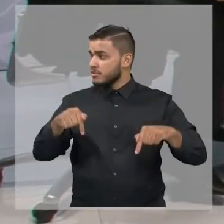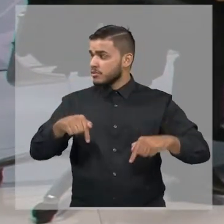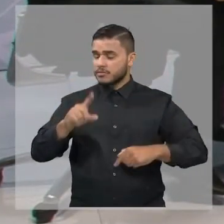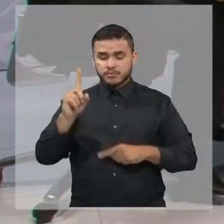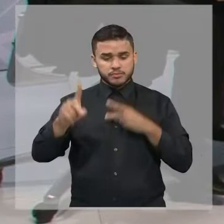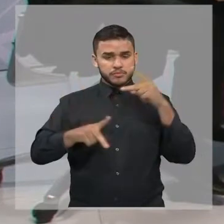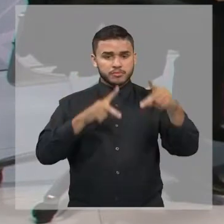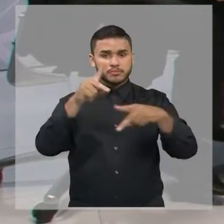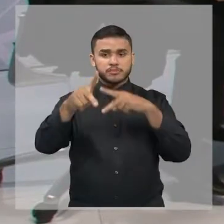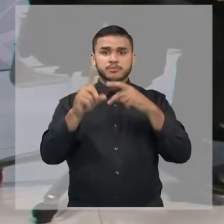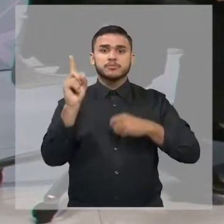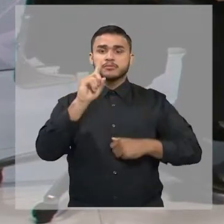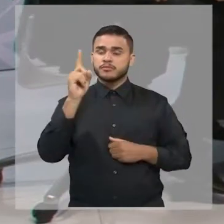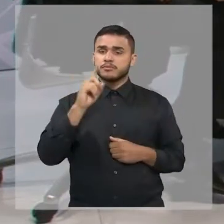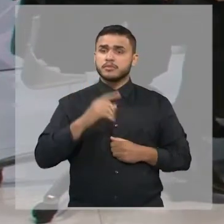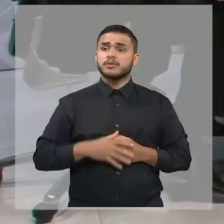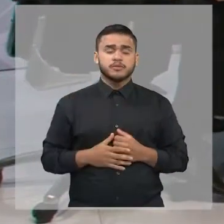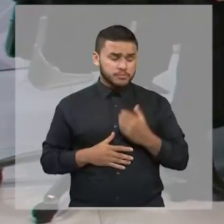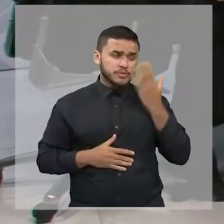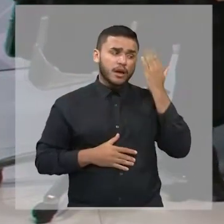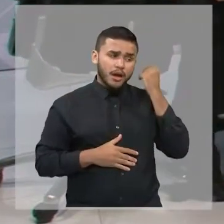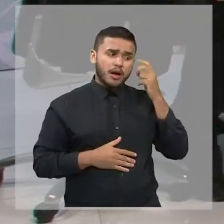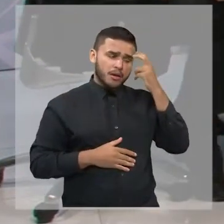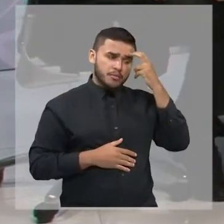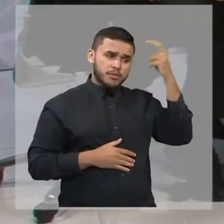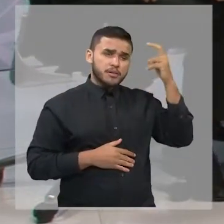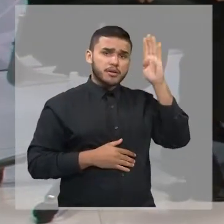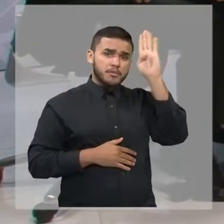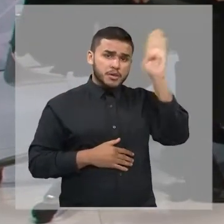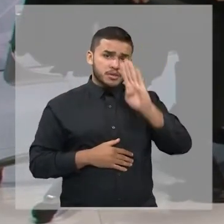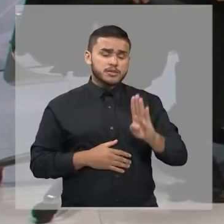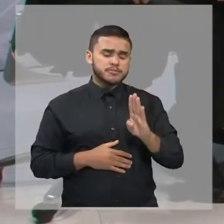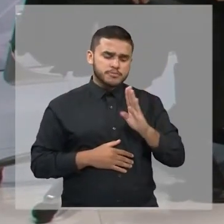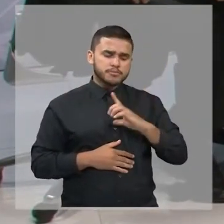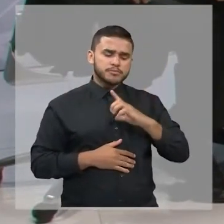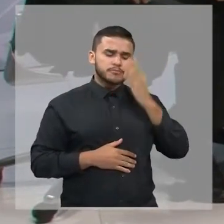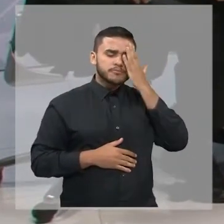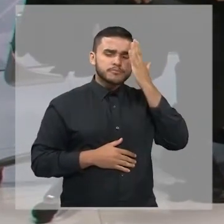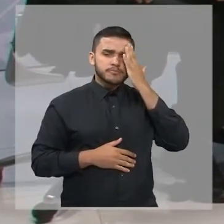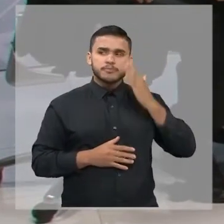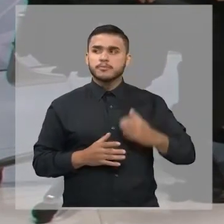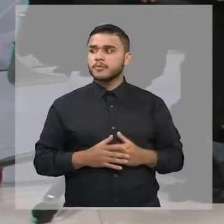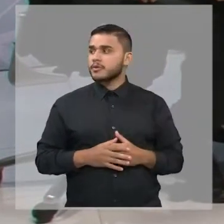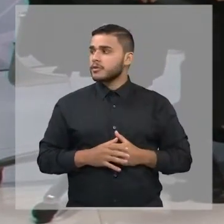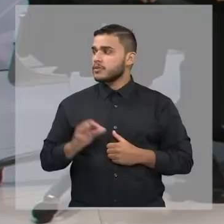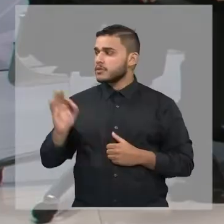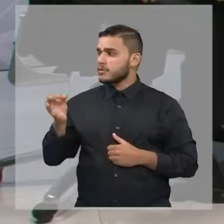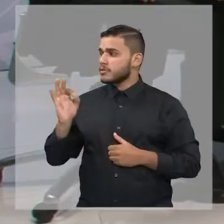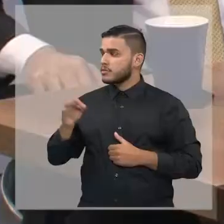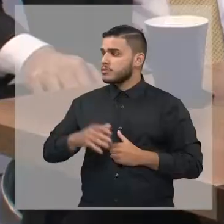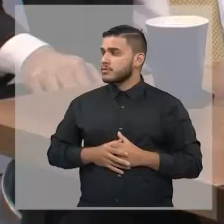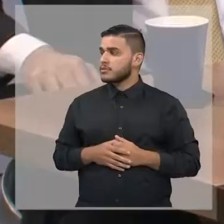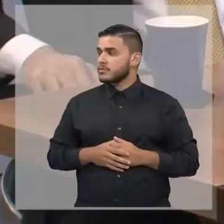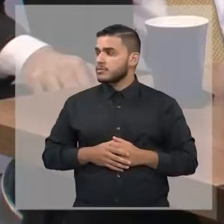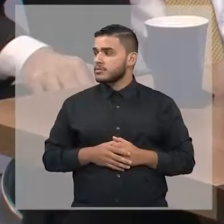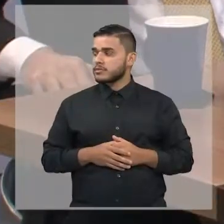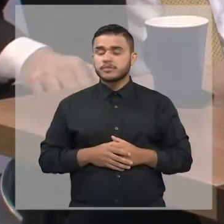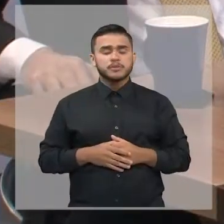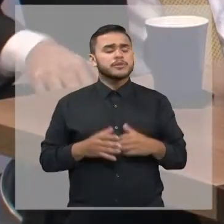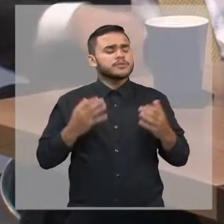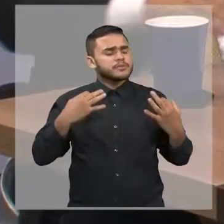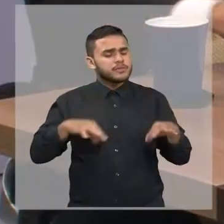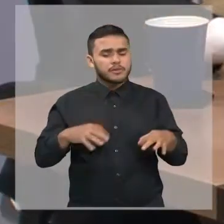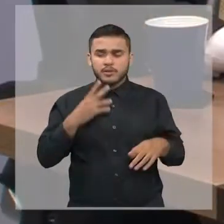povo brasileiro é bom, é sábio, inteligente. Sábio. Eu sei. O povo brasileiro entendeu o seguinte... Ninguém está subestimando o povo. Olha, ninguém